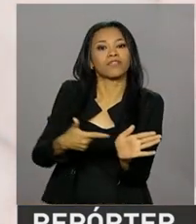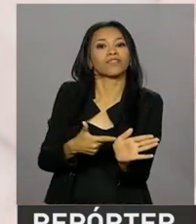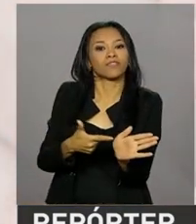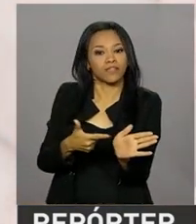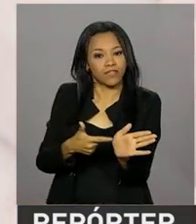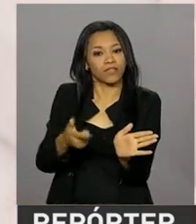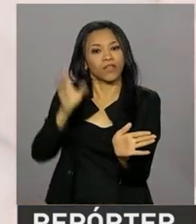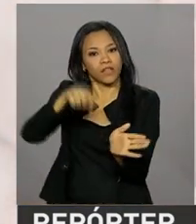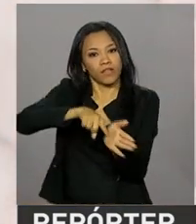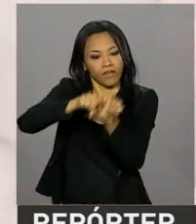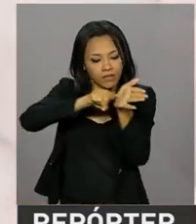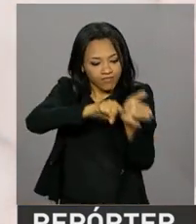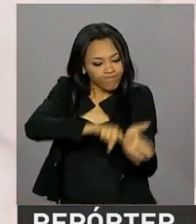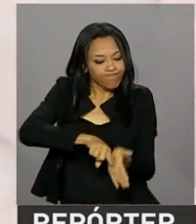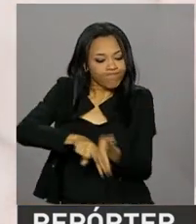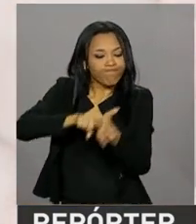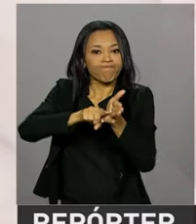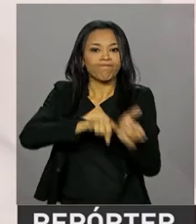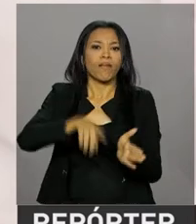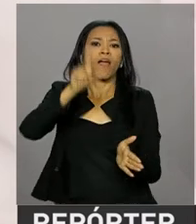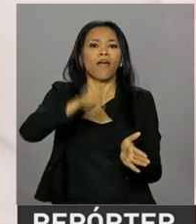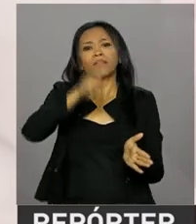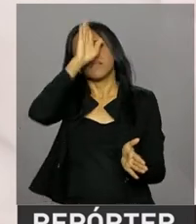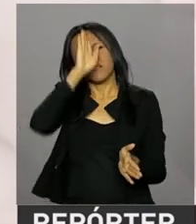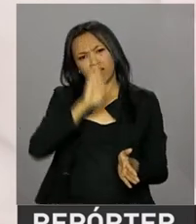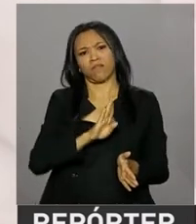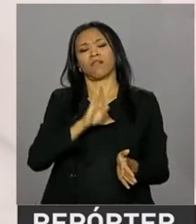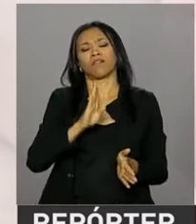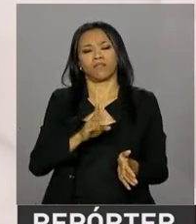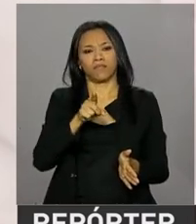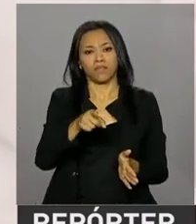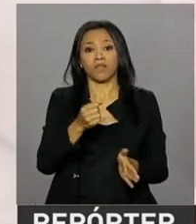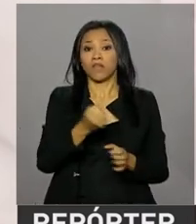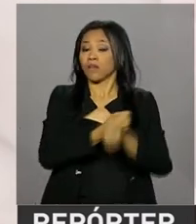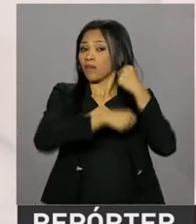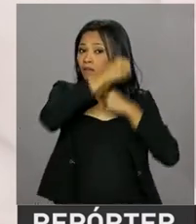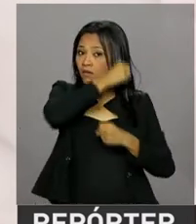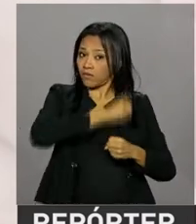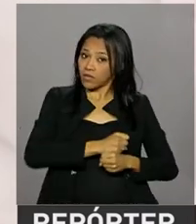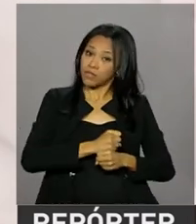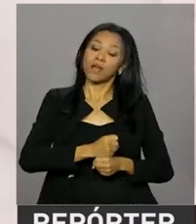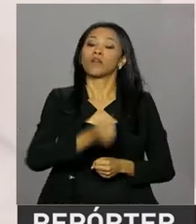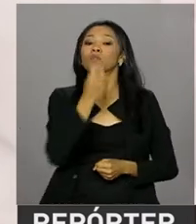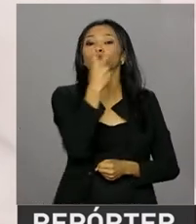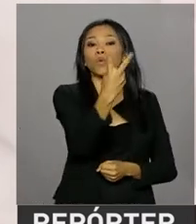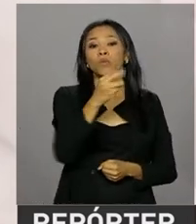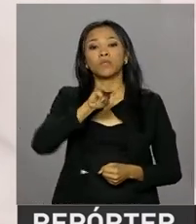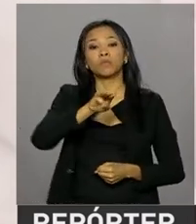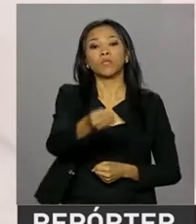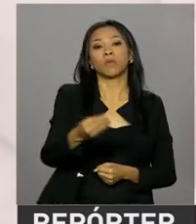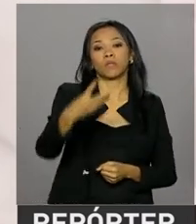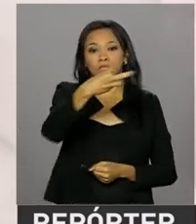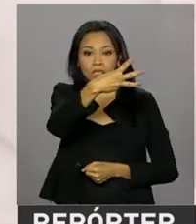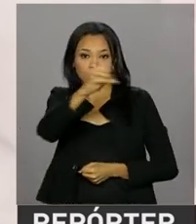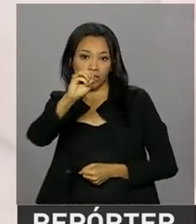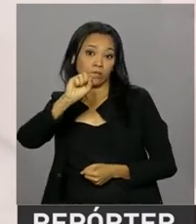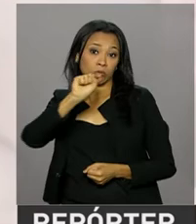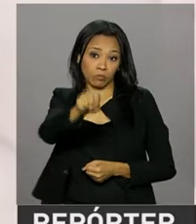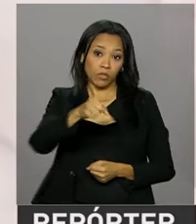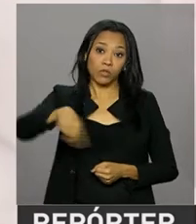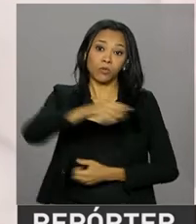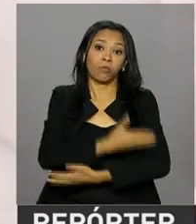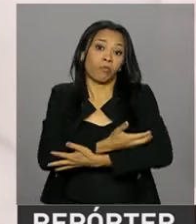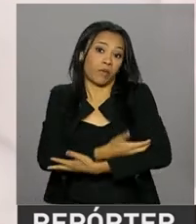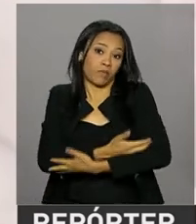oficial, triagem neonatal, é realizado de graça. No ano passado, cerca de 2 milhões e 300 mil